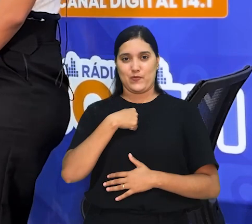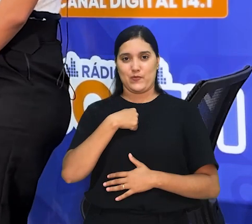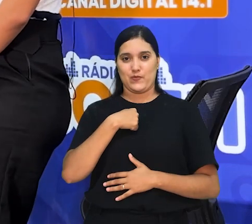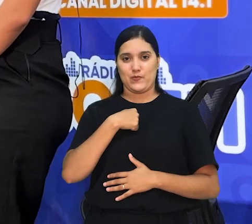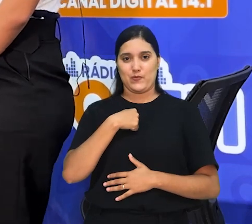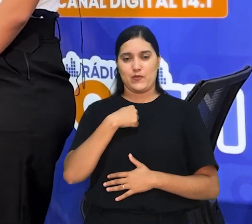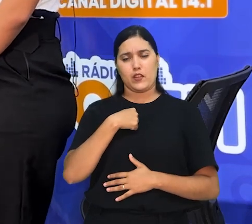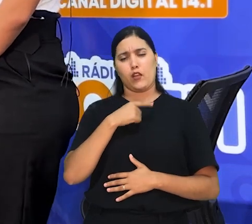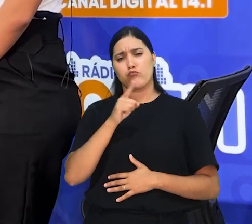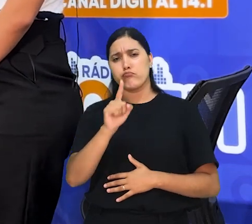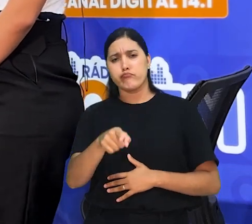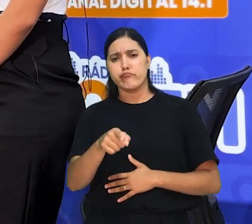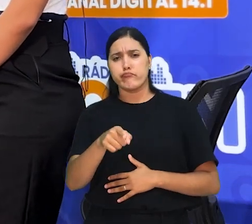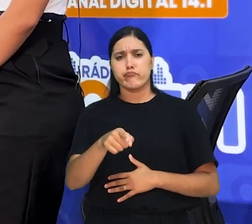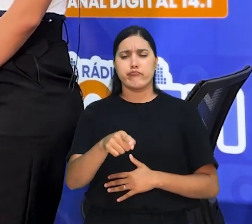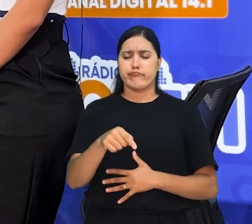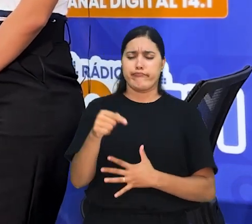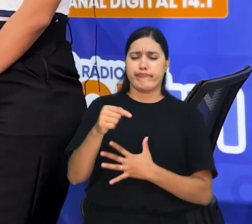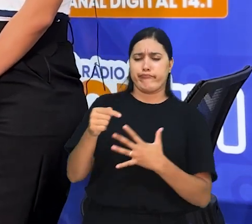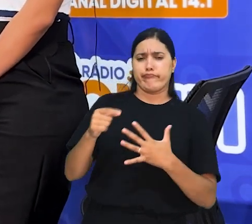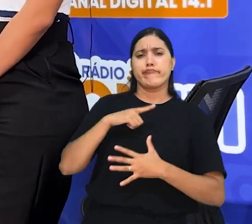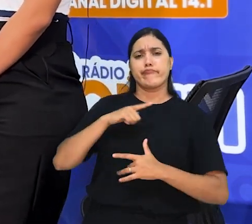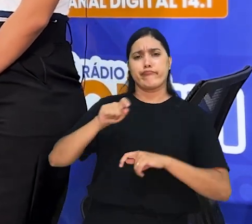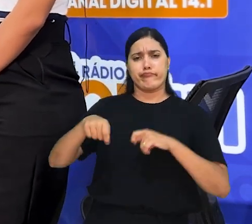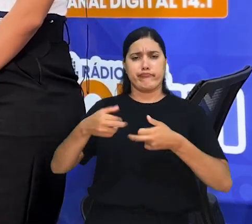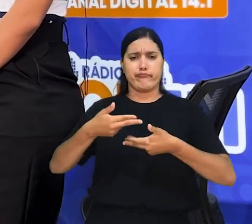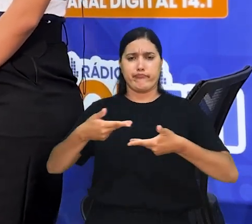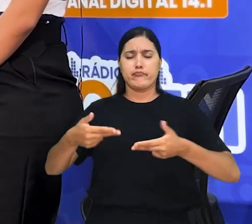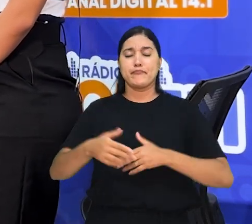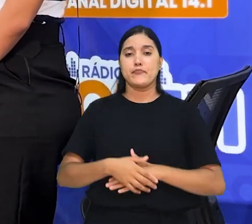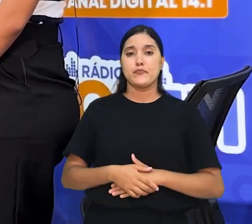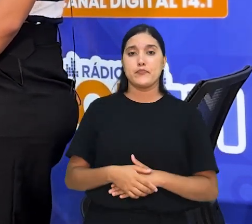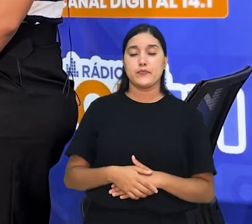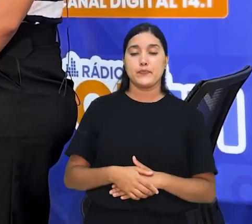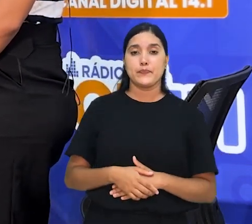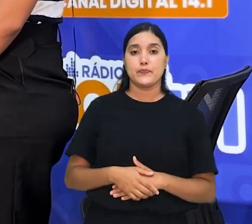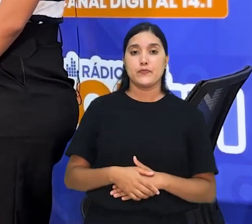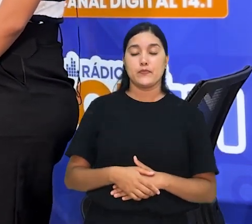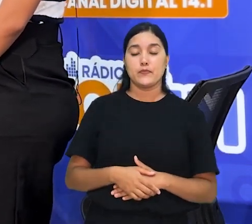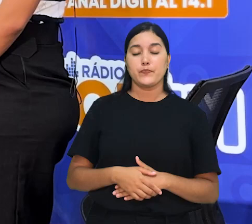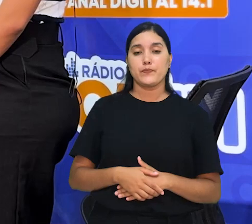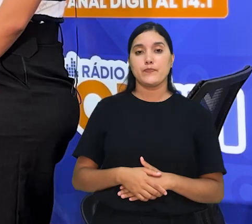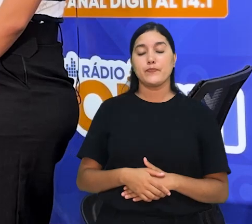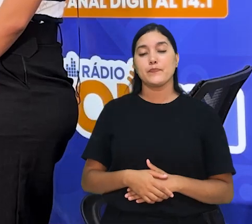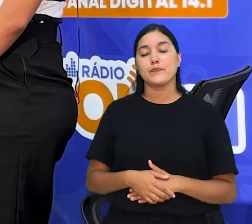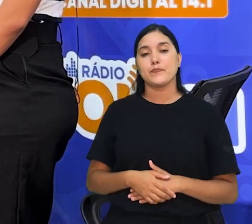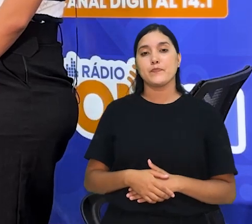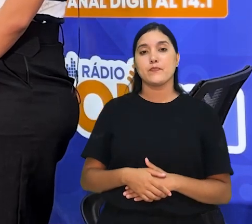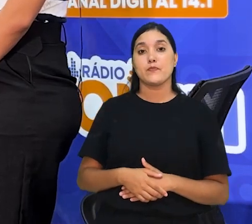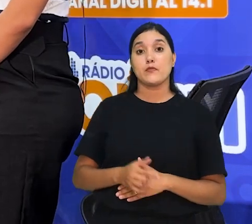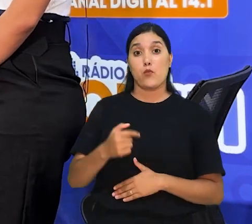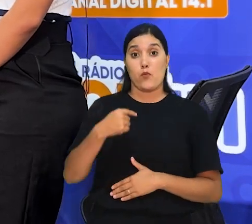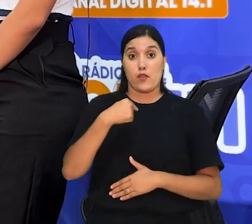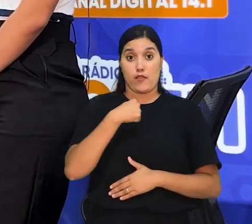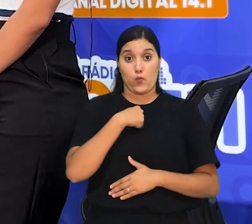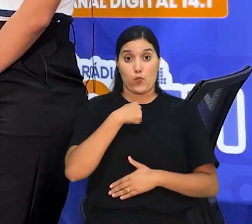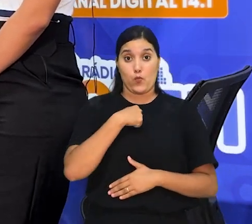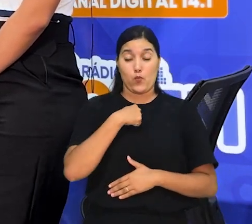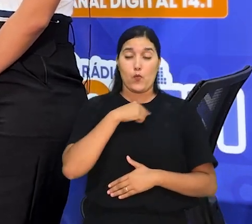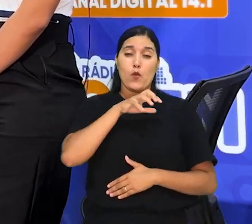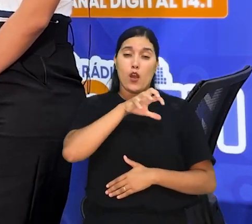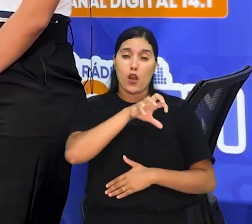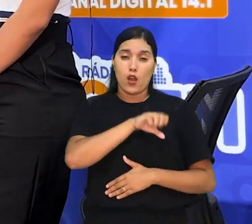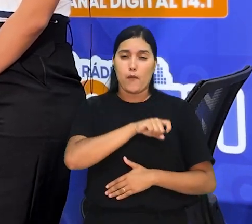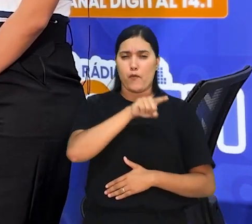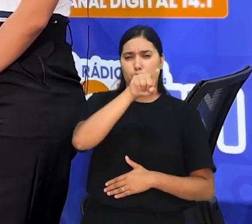eu, ou tu, né? Ou aquilo, ou aquele, né? A gente usa esses sinais aqui, tá? Então eu digo,